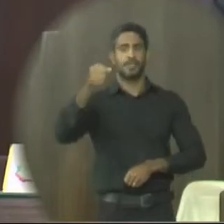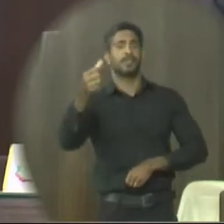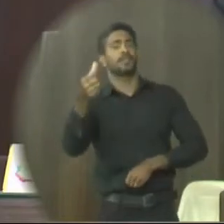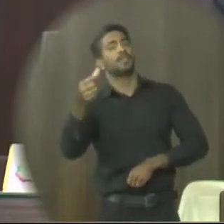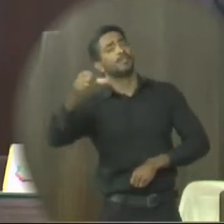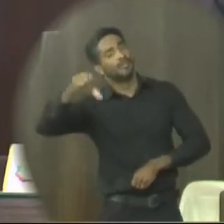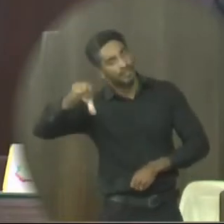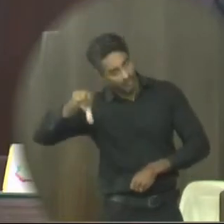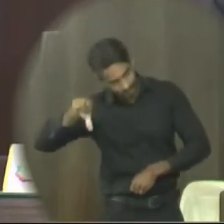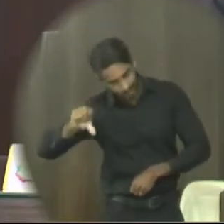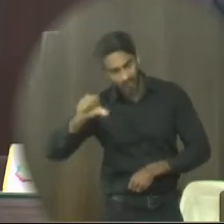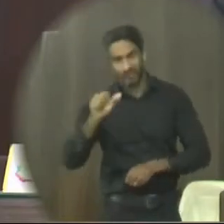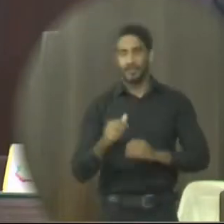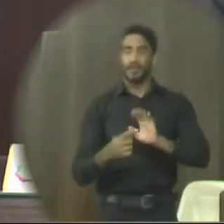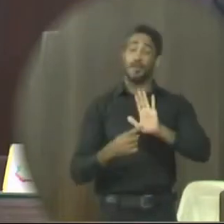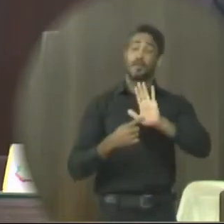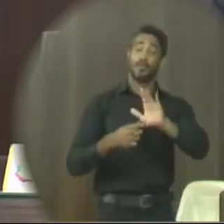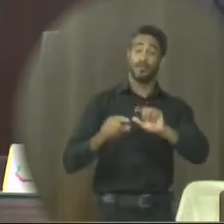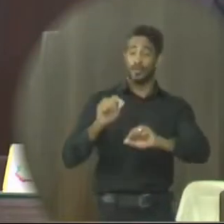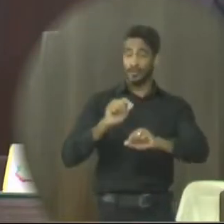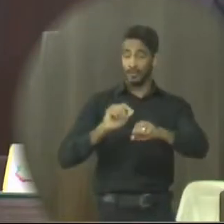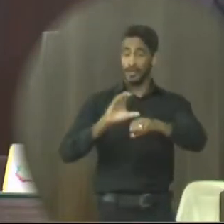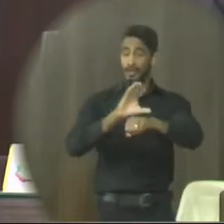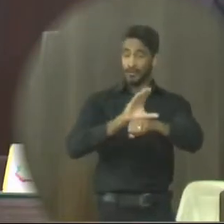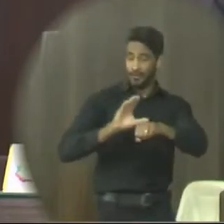1989. Revelando-se a